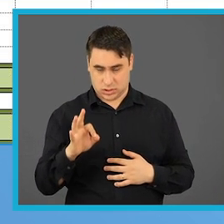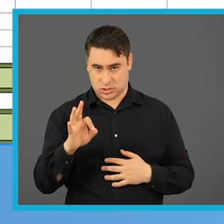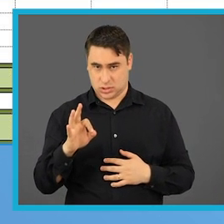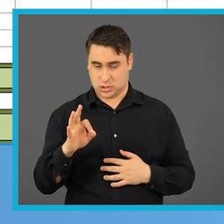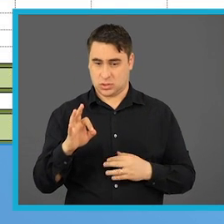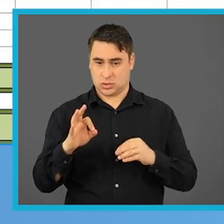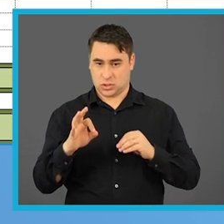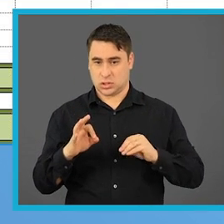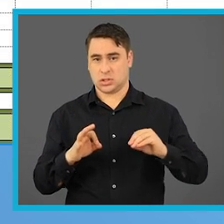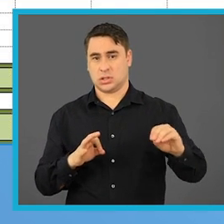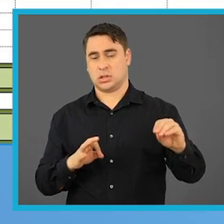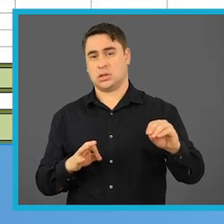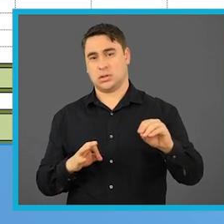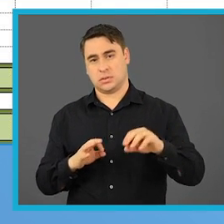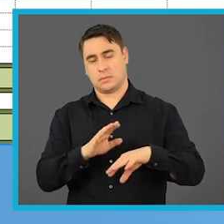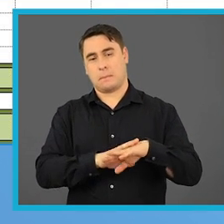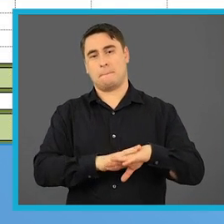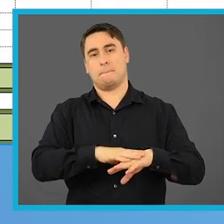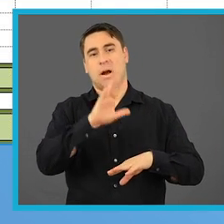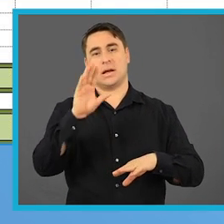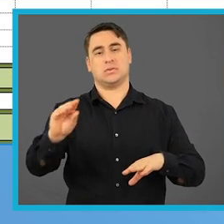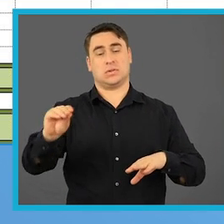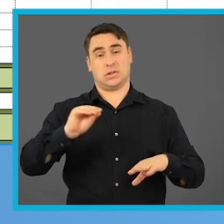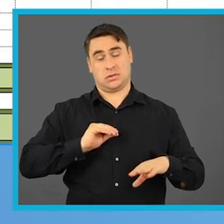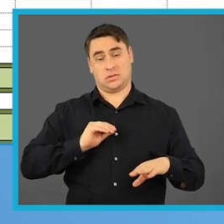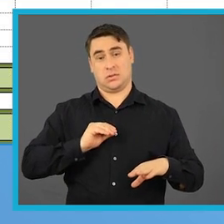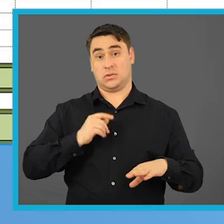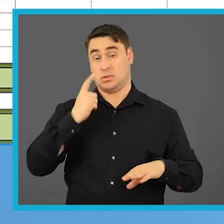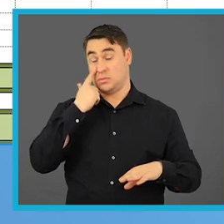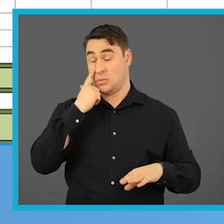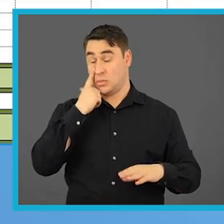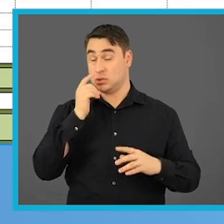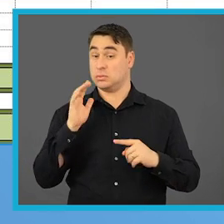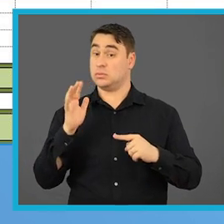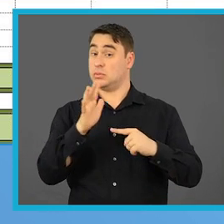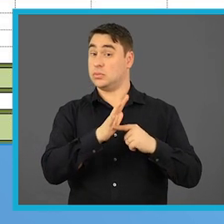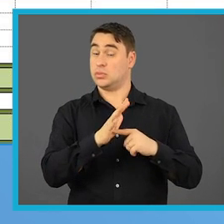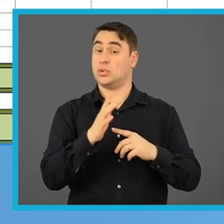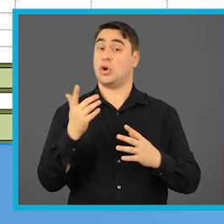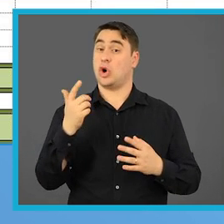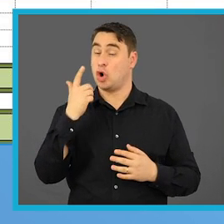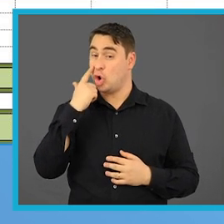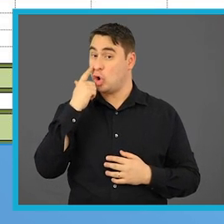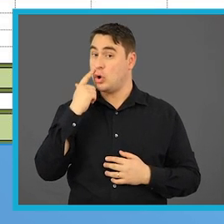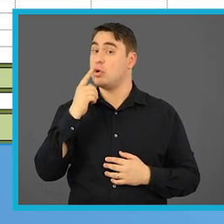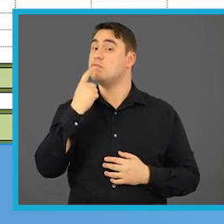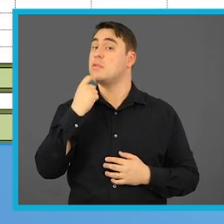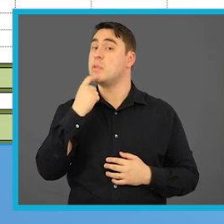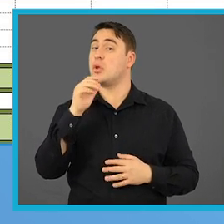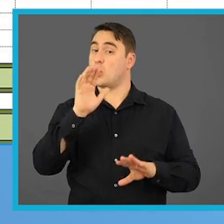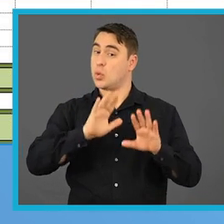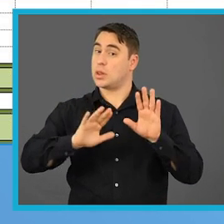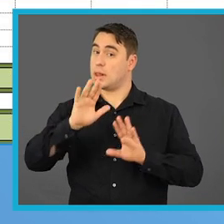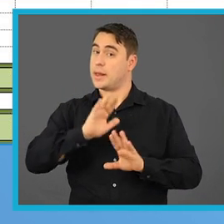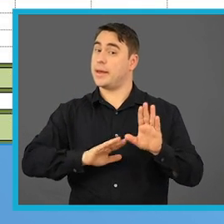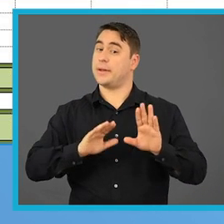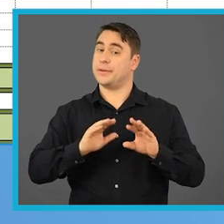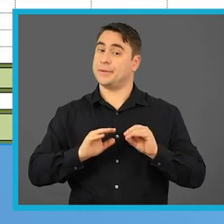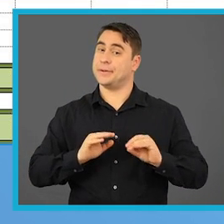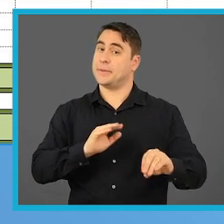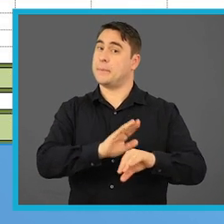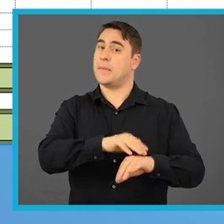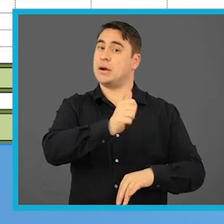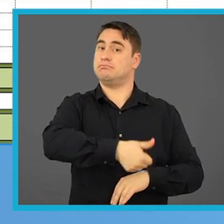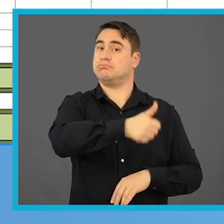2,34% do que saiu foi a mais do que entrou. E ela assinala para você em vermelho e aponta, cuidado,